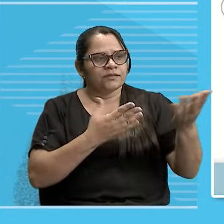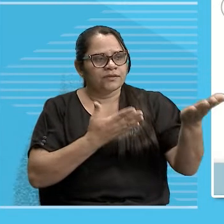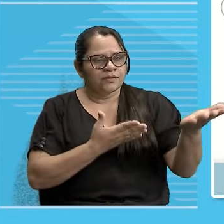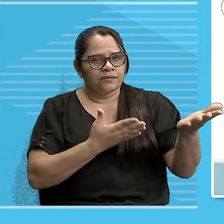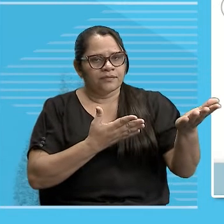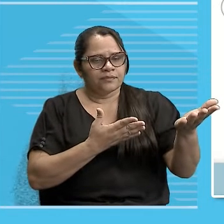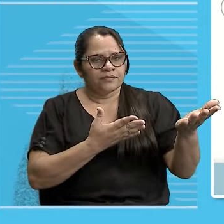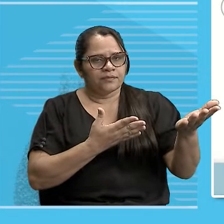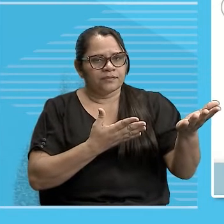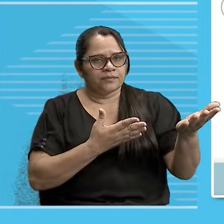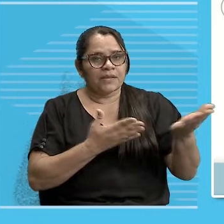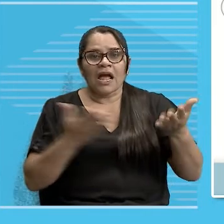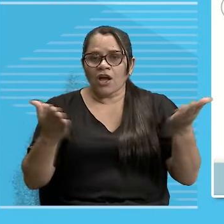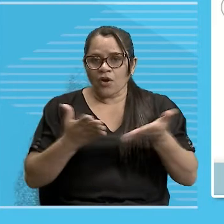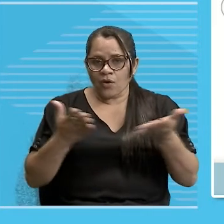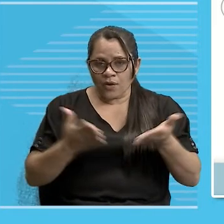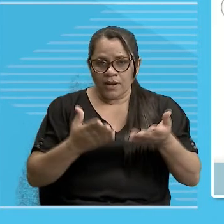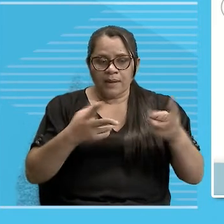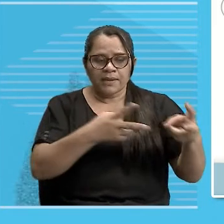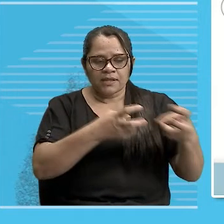Vamos ver o que ele vai pedir para a gente.